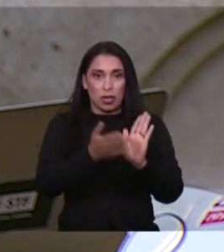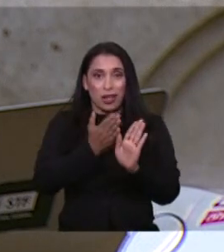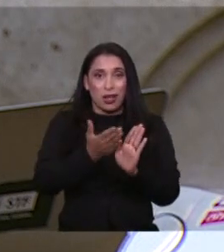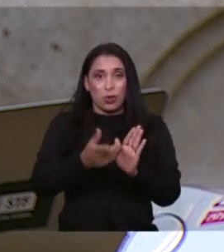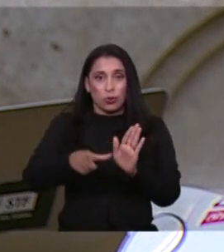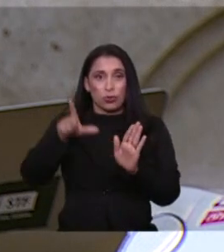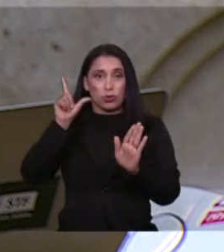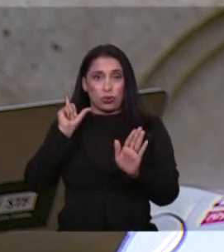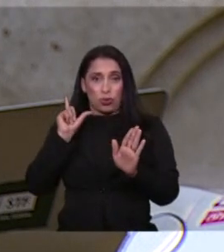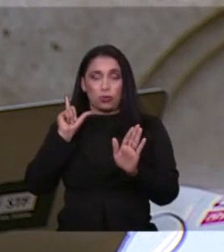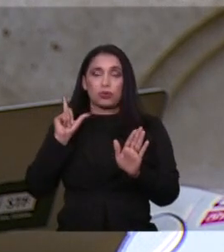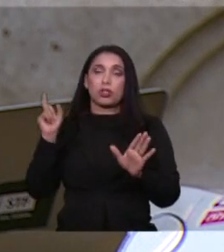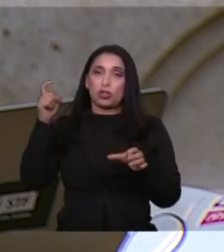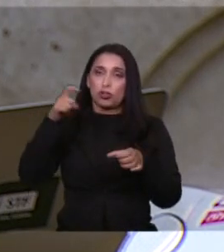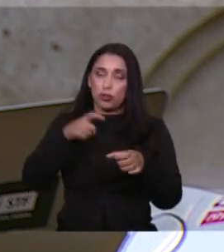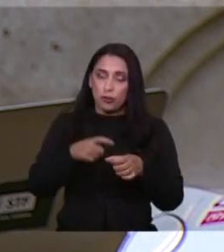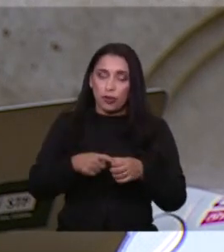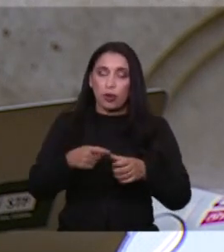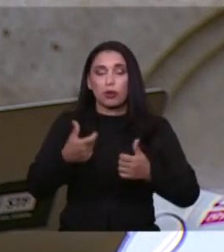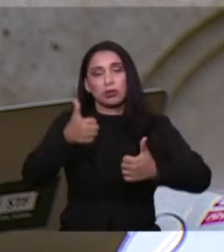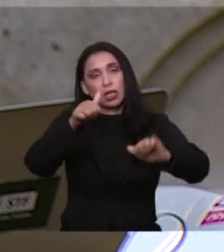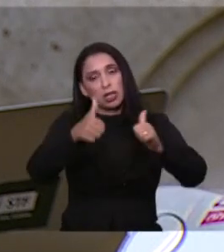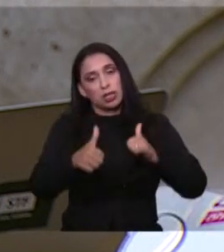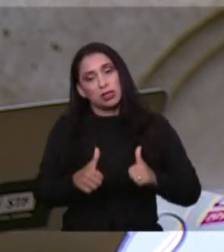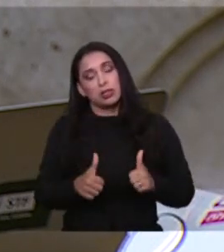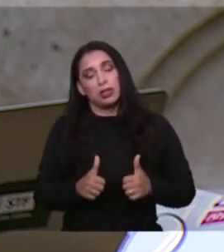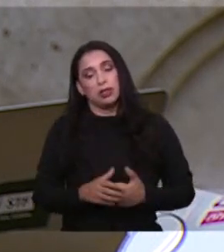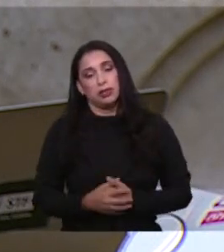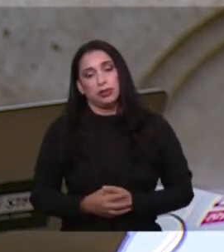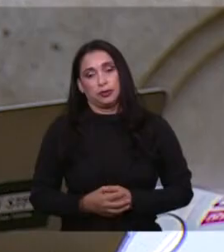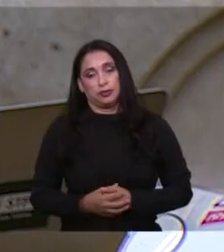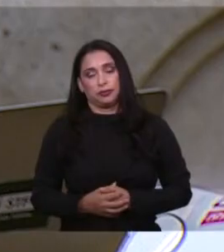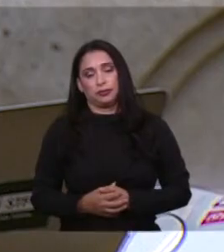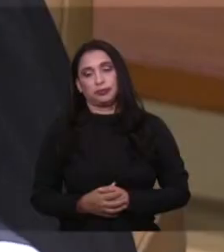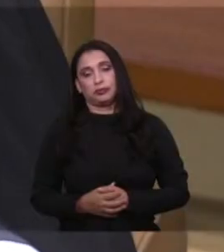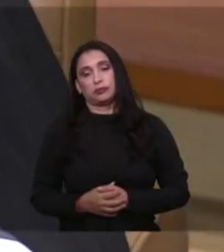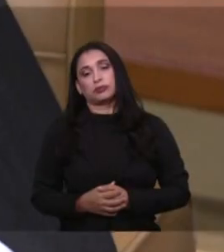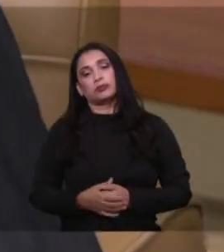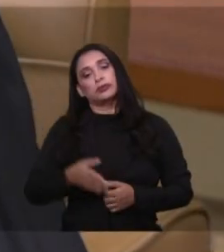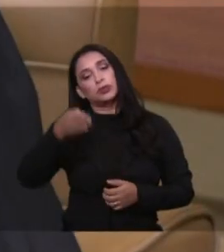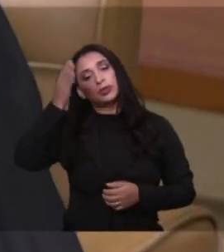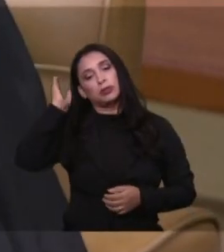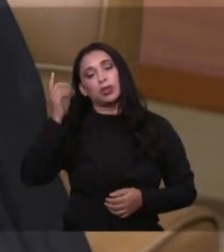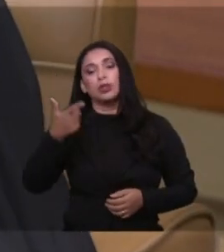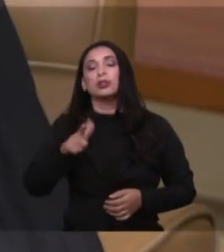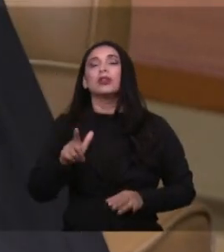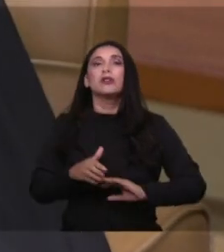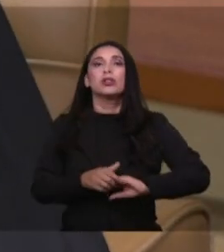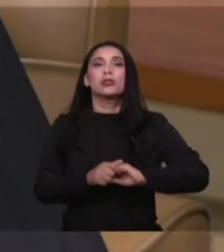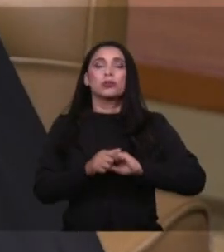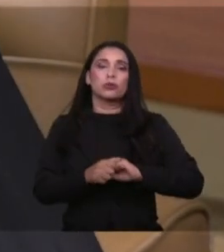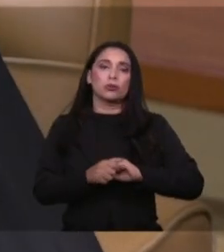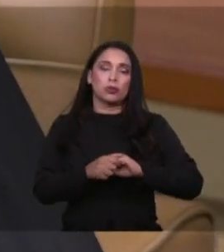anteriores. Perfeito. É isso. Senhor presidente, renovo meus cumprimentos a todos.